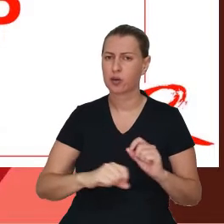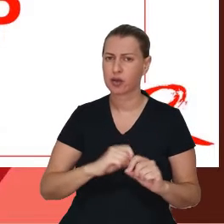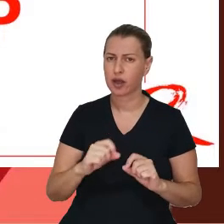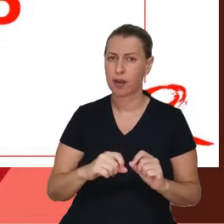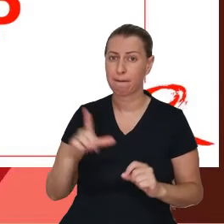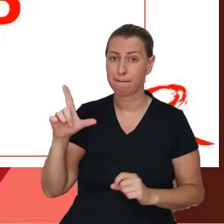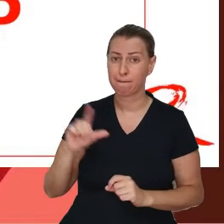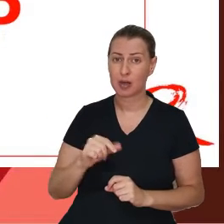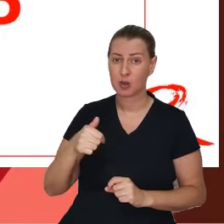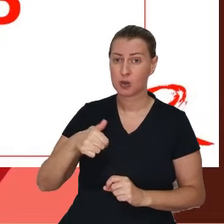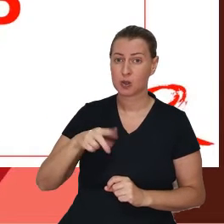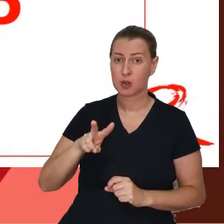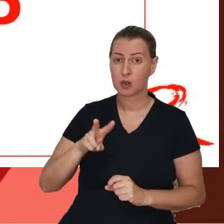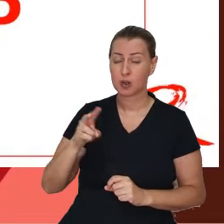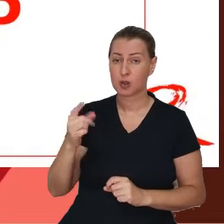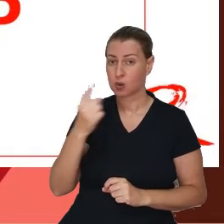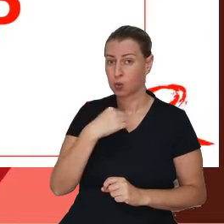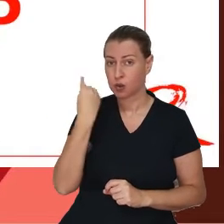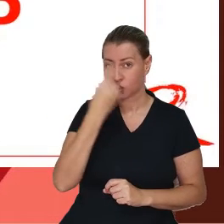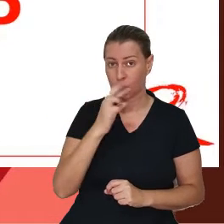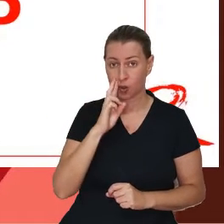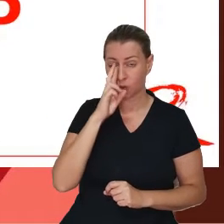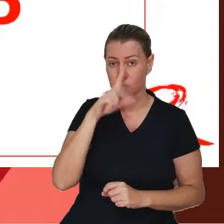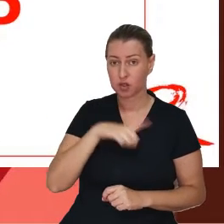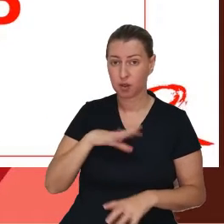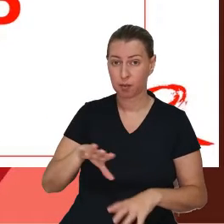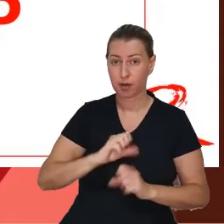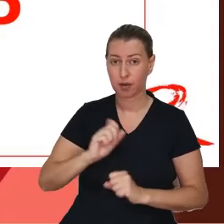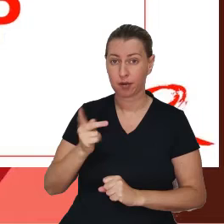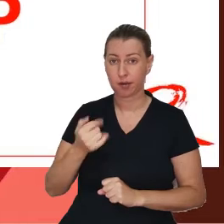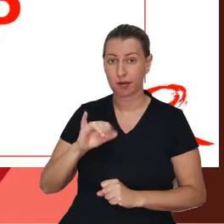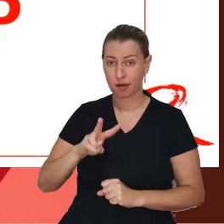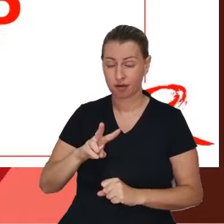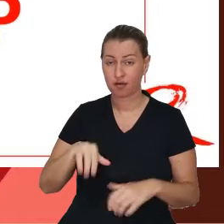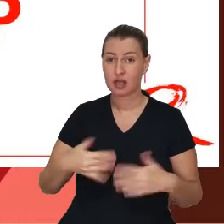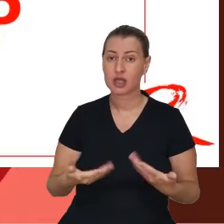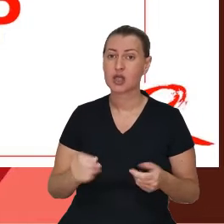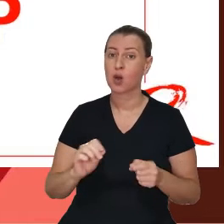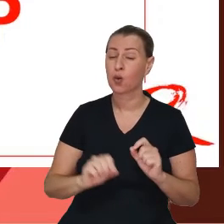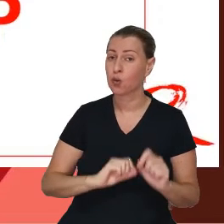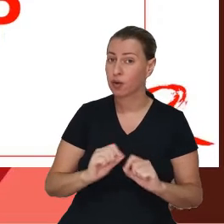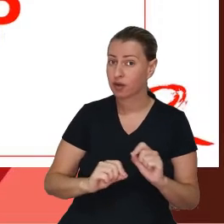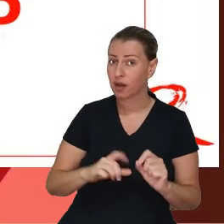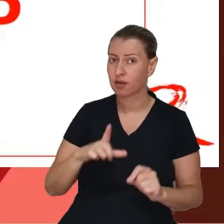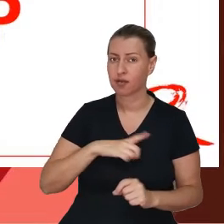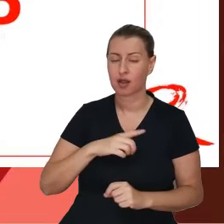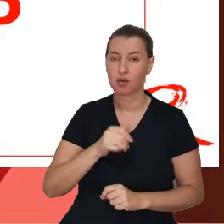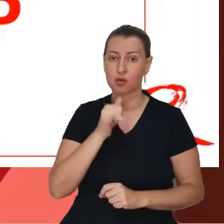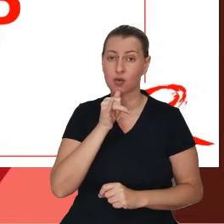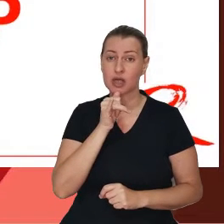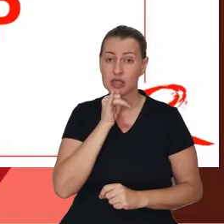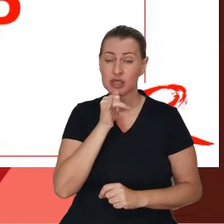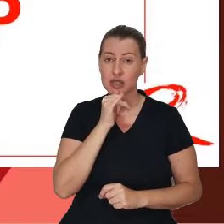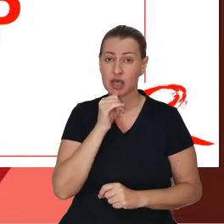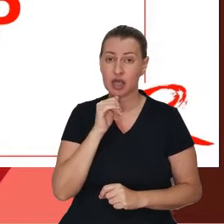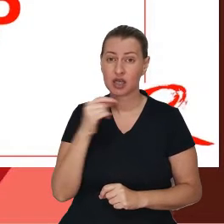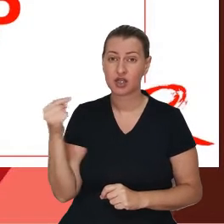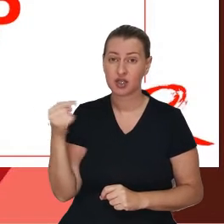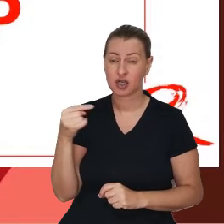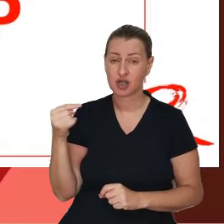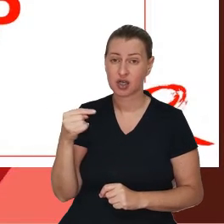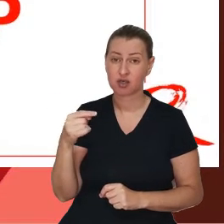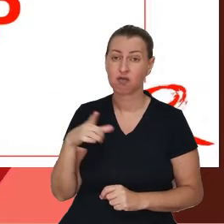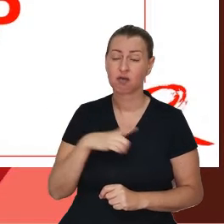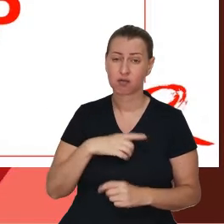horas. Havendo exposição a menos de 72 horas, somado a um teste de HIV negativo, essa pessoa tem elegibilidade para